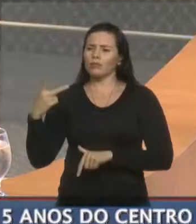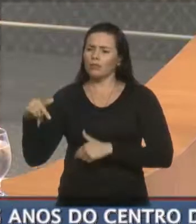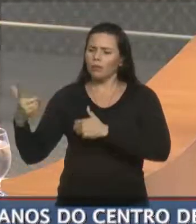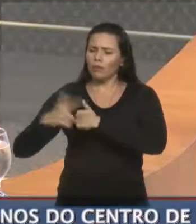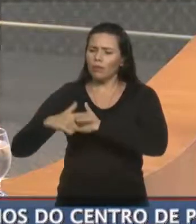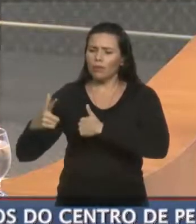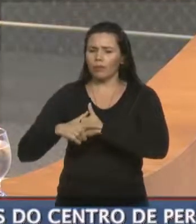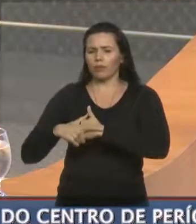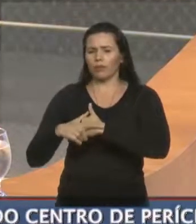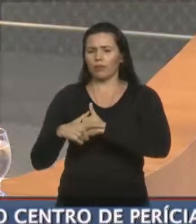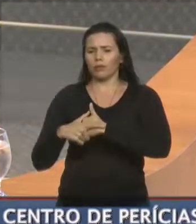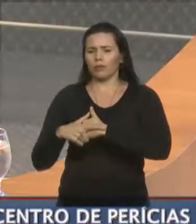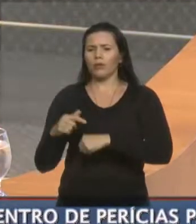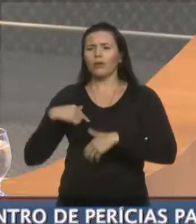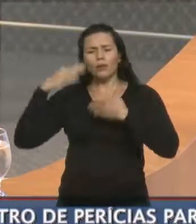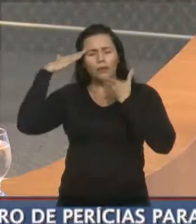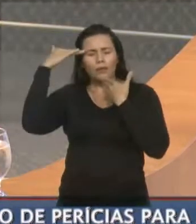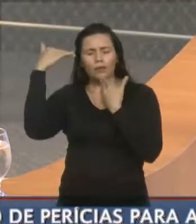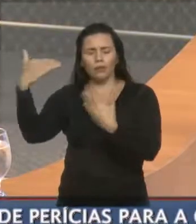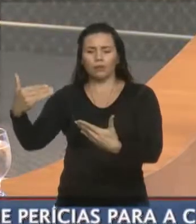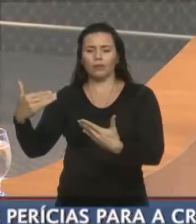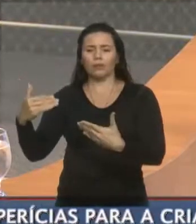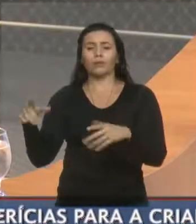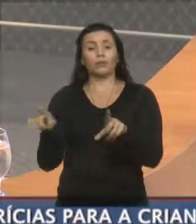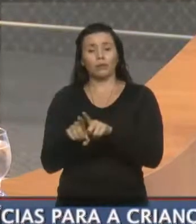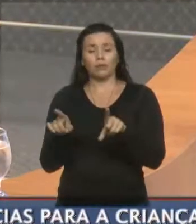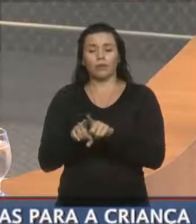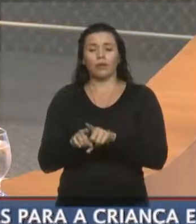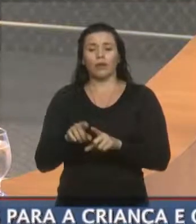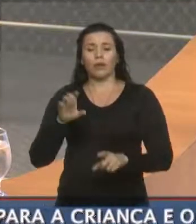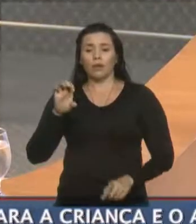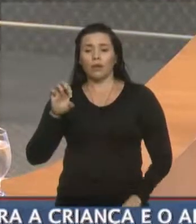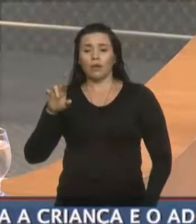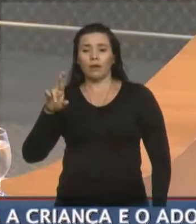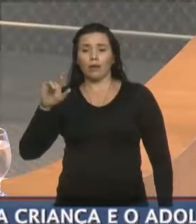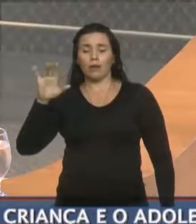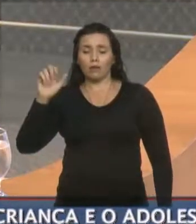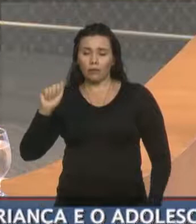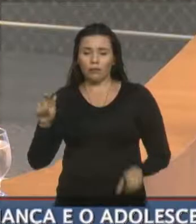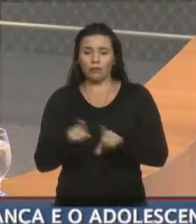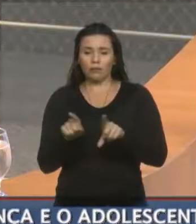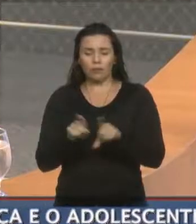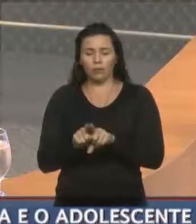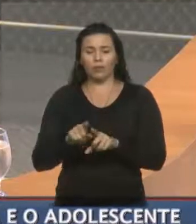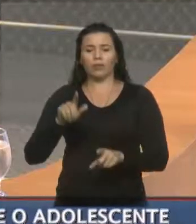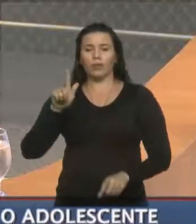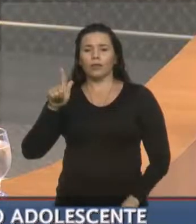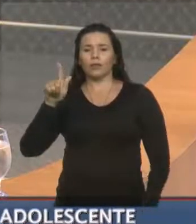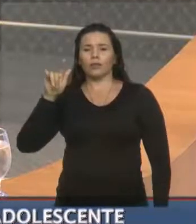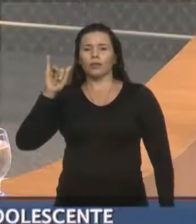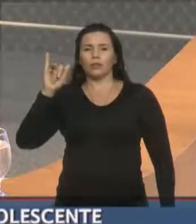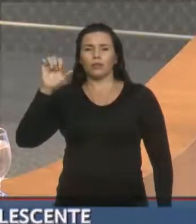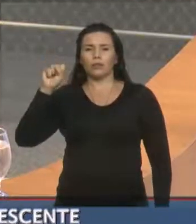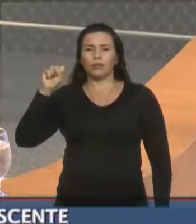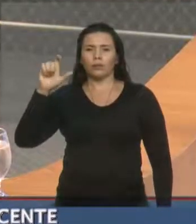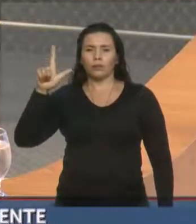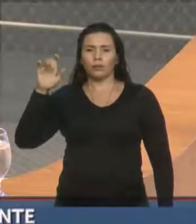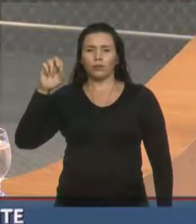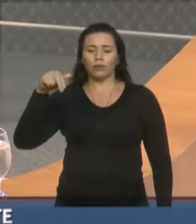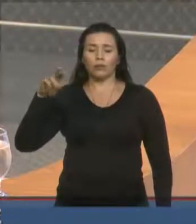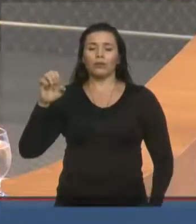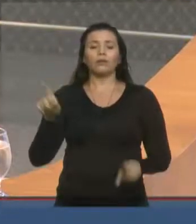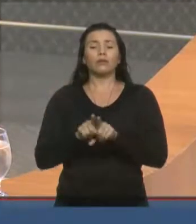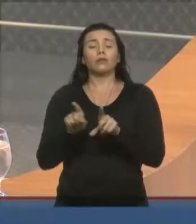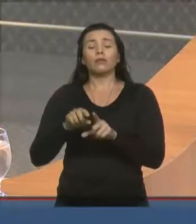missão, o seu labor. Agradeço aqui e cumprimento também a Érica Brito, a doutora Gislaine, o doutor Miguel,